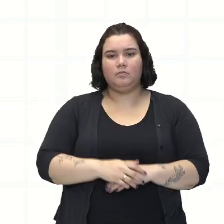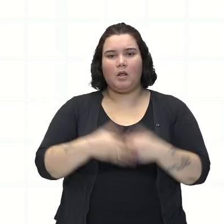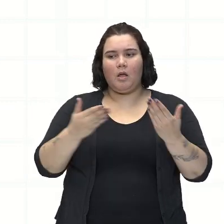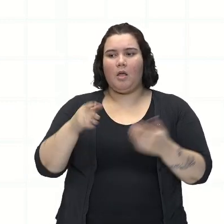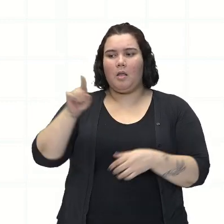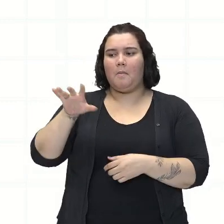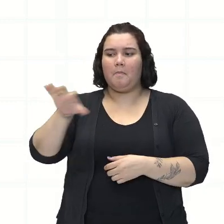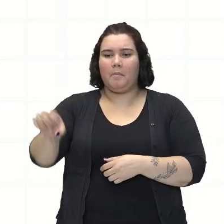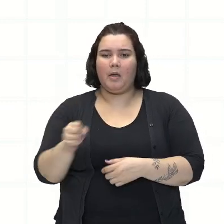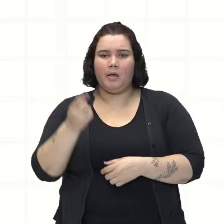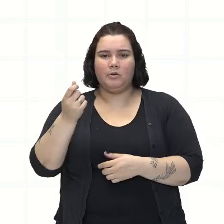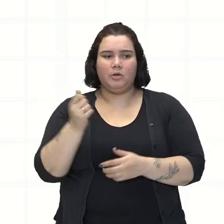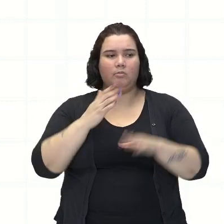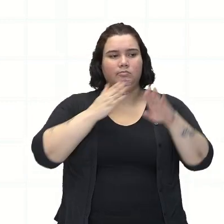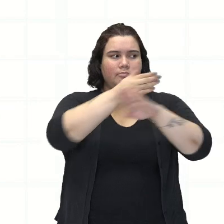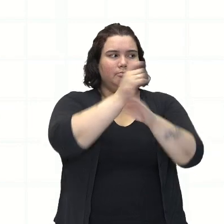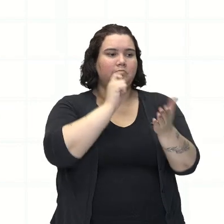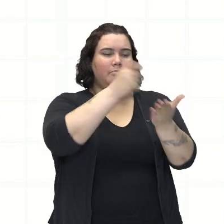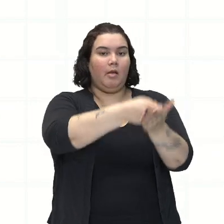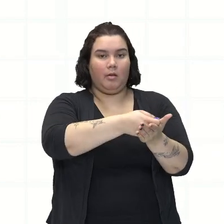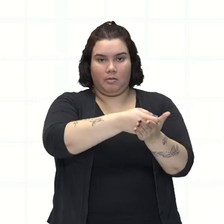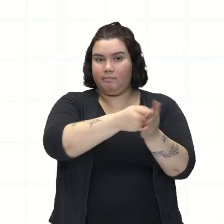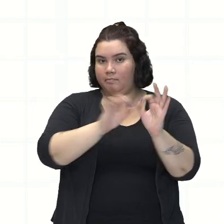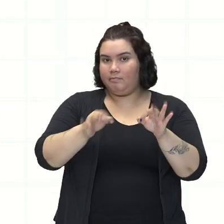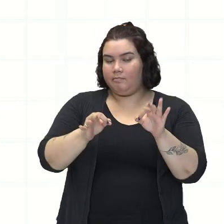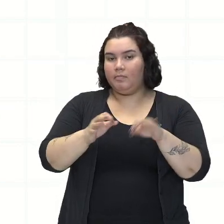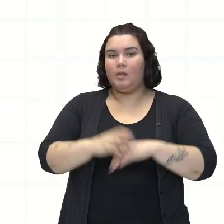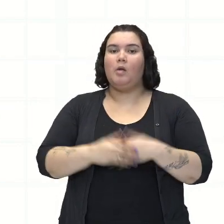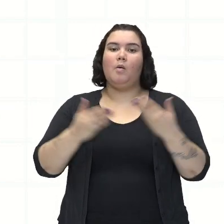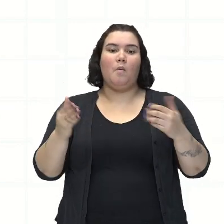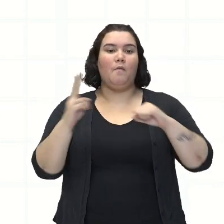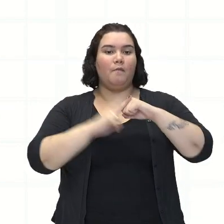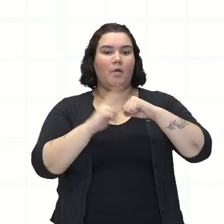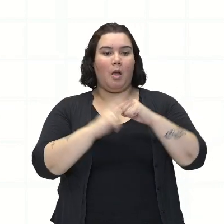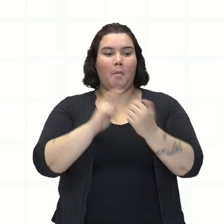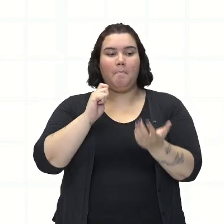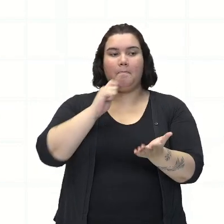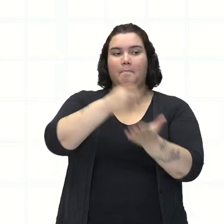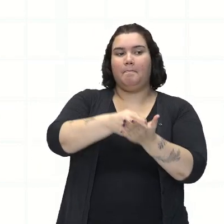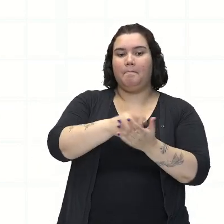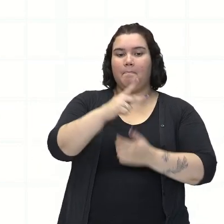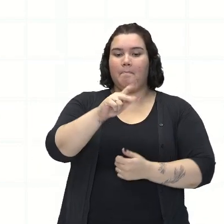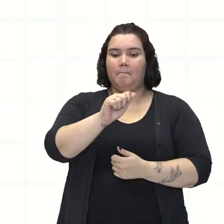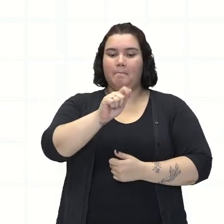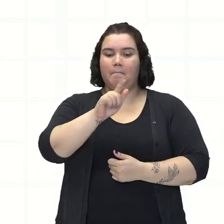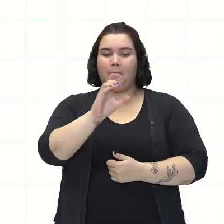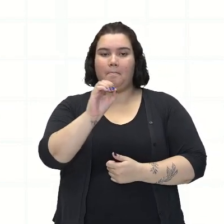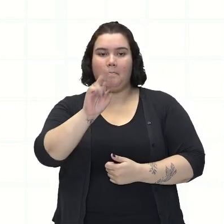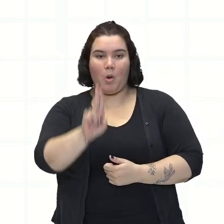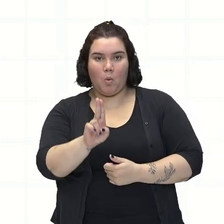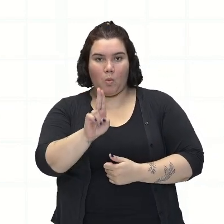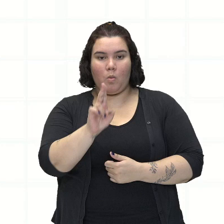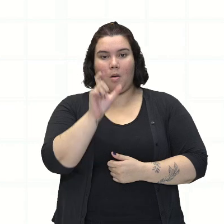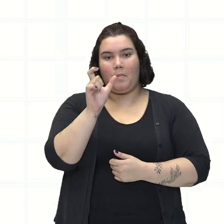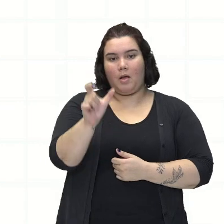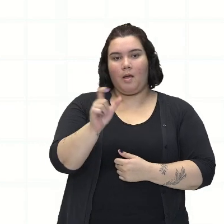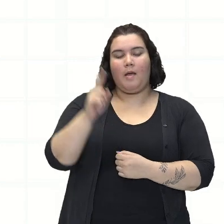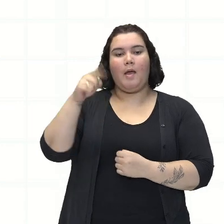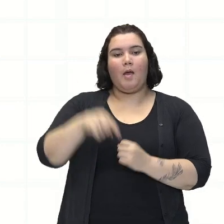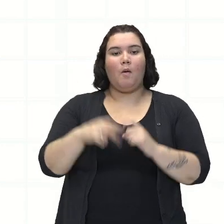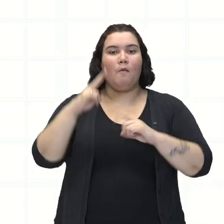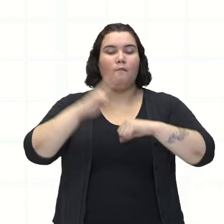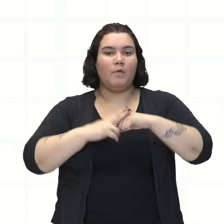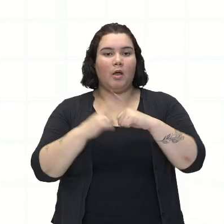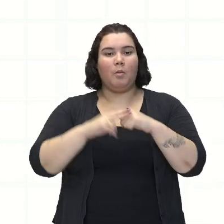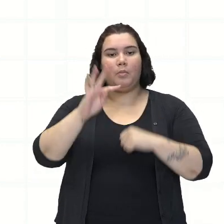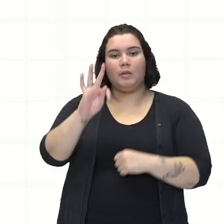pegar o boleto e lá pagar. Então, o verbo pagou é classificado como verbo transitivo